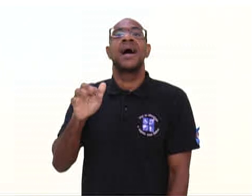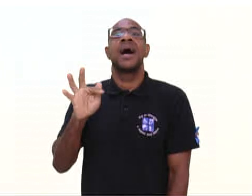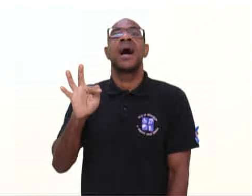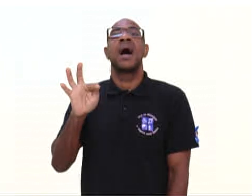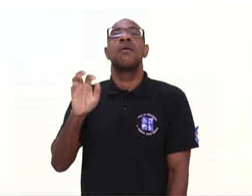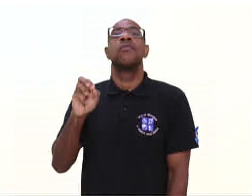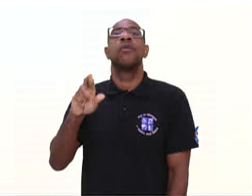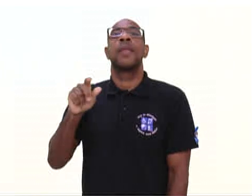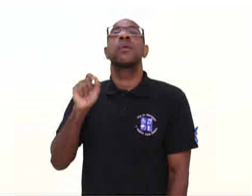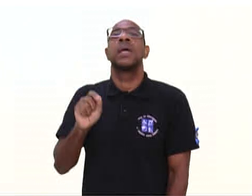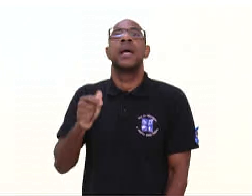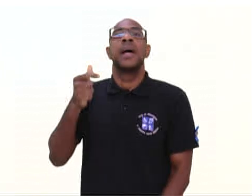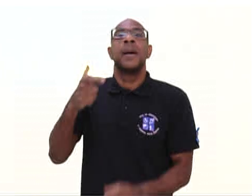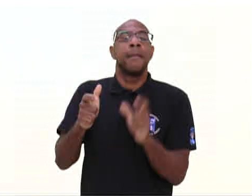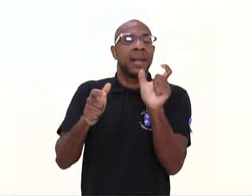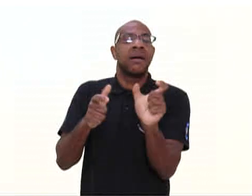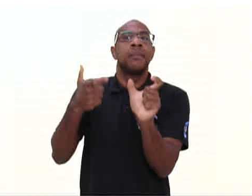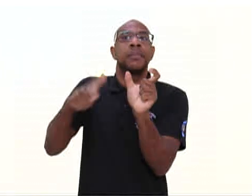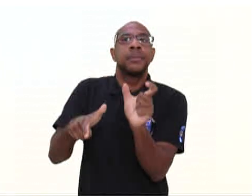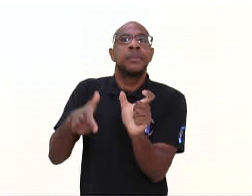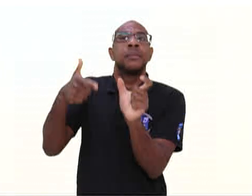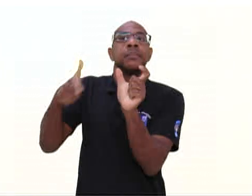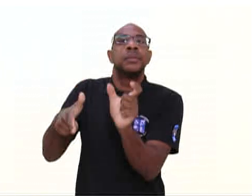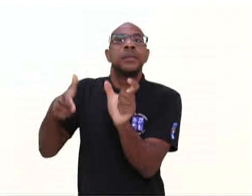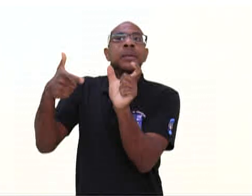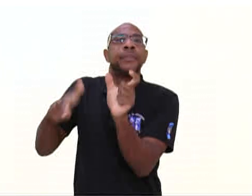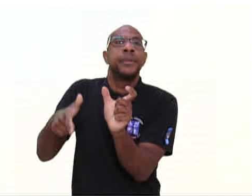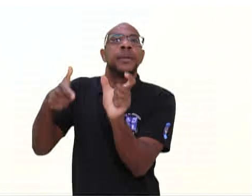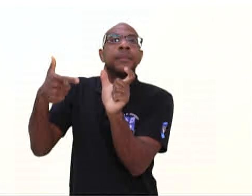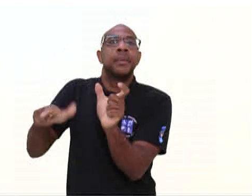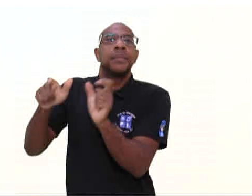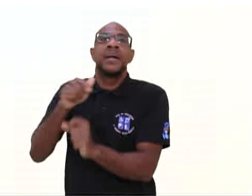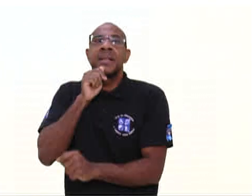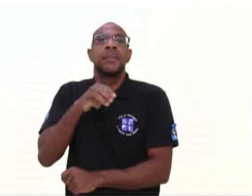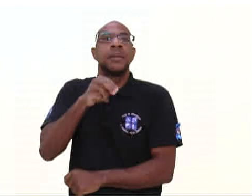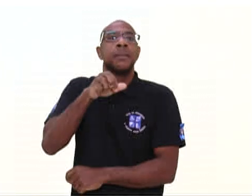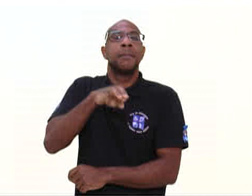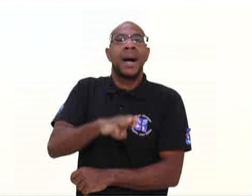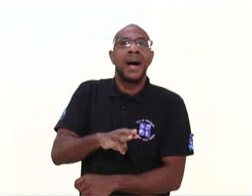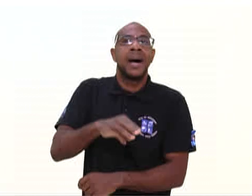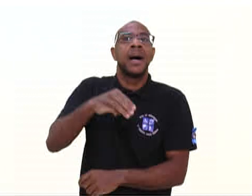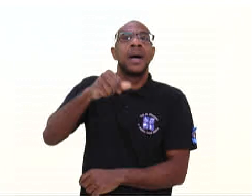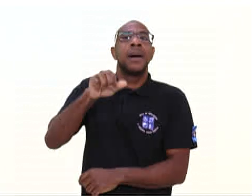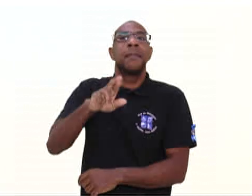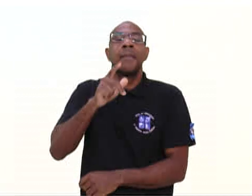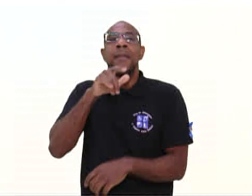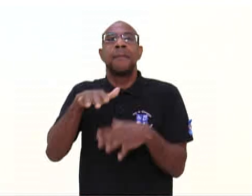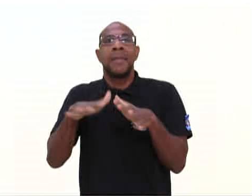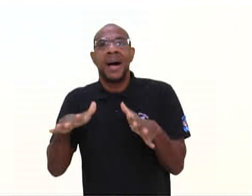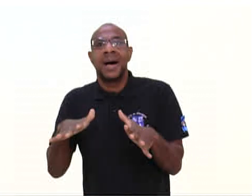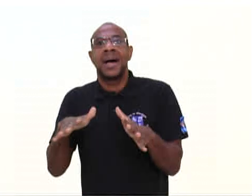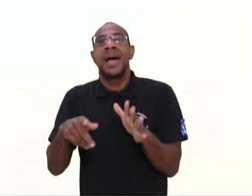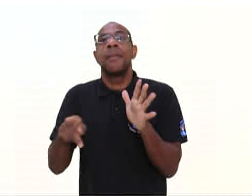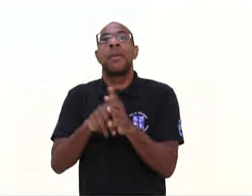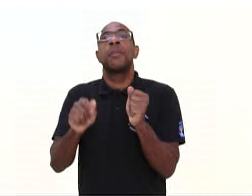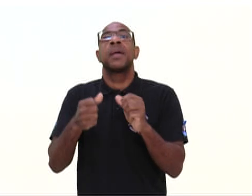de certas palavras. Observem rios, por exemplo, aqui mar, que se repete, né? Isso é muito característico do